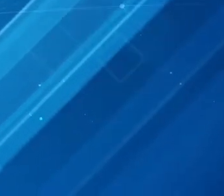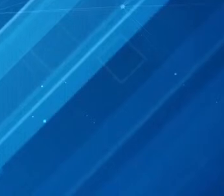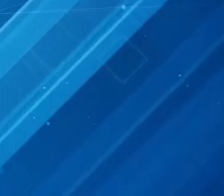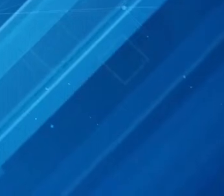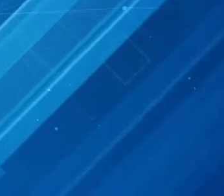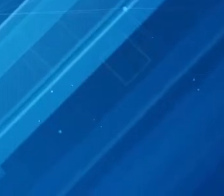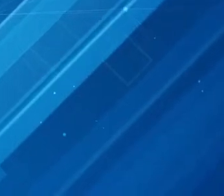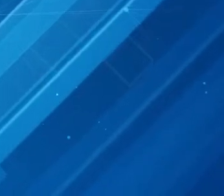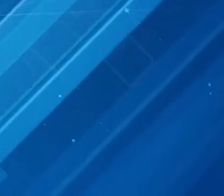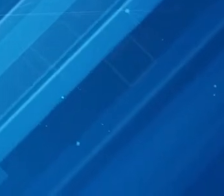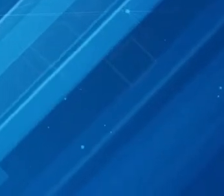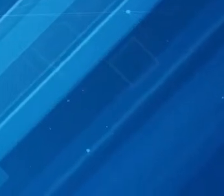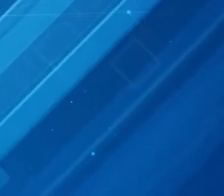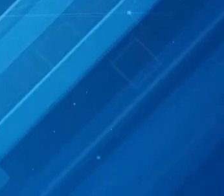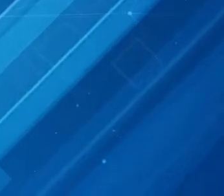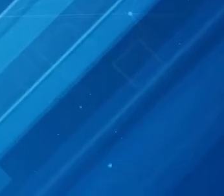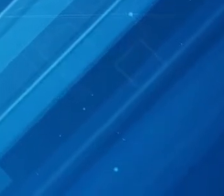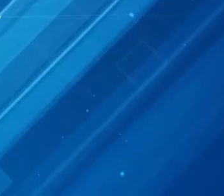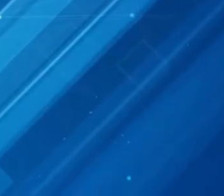B